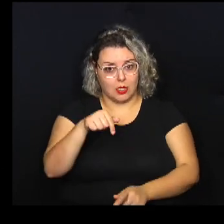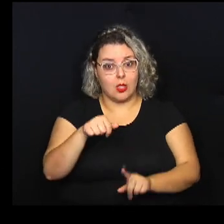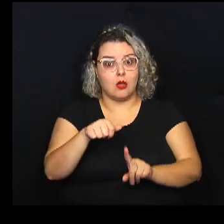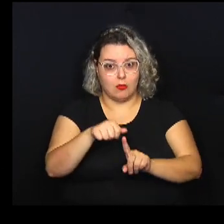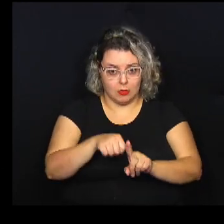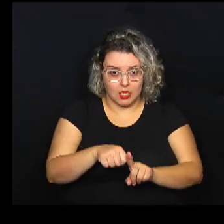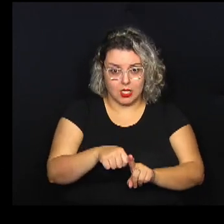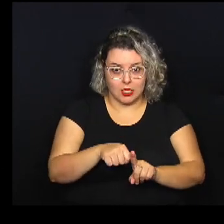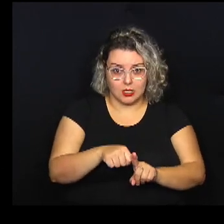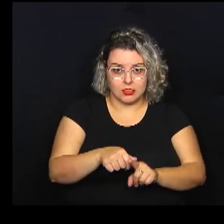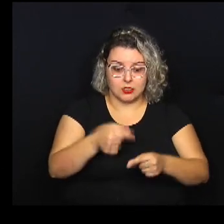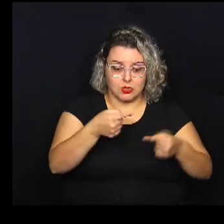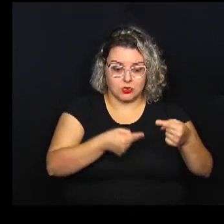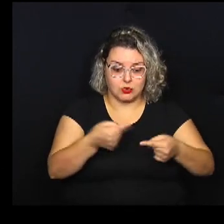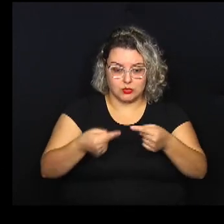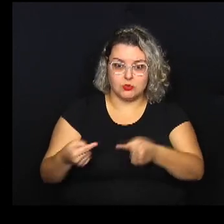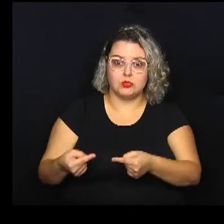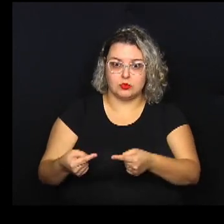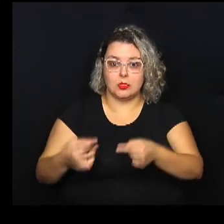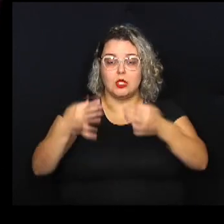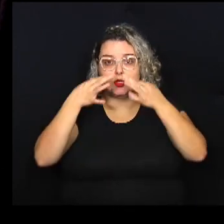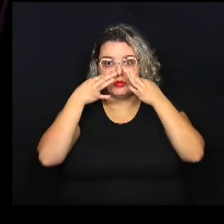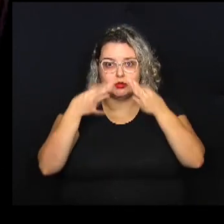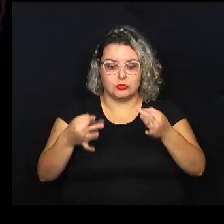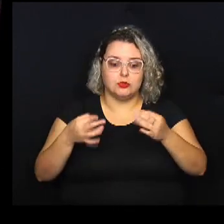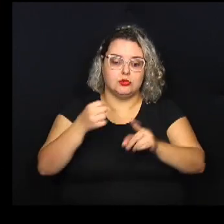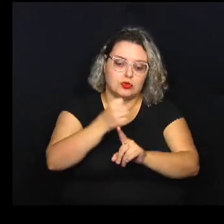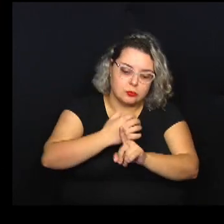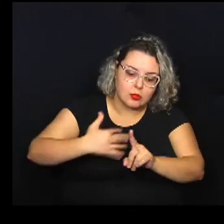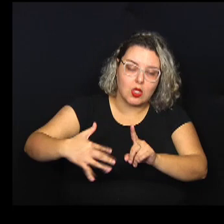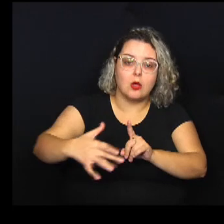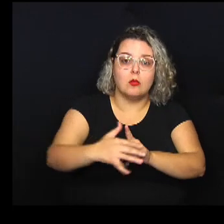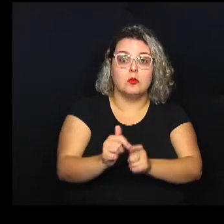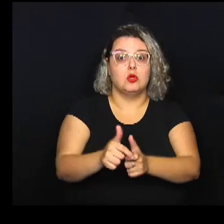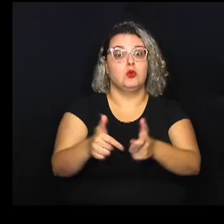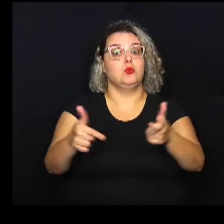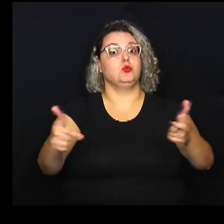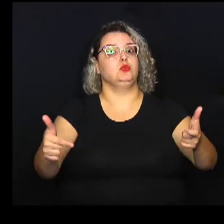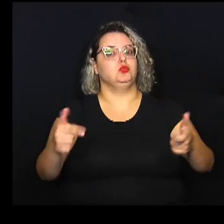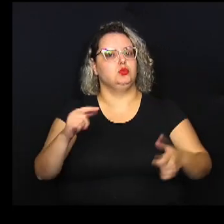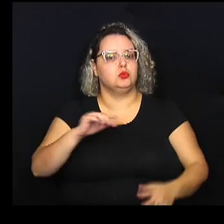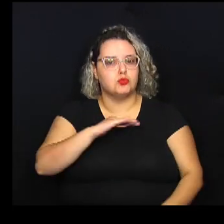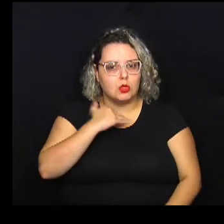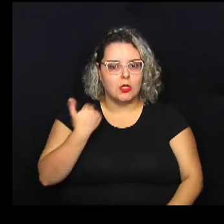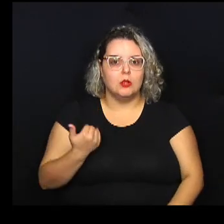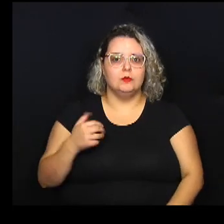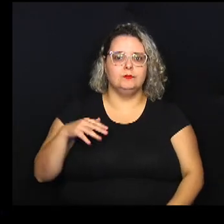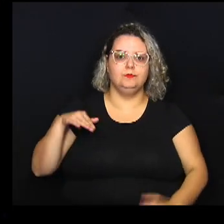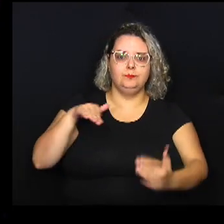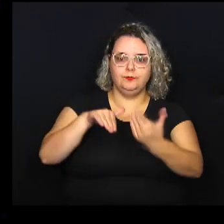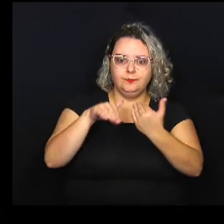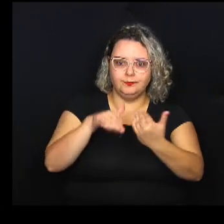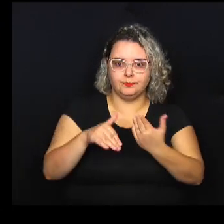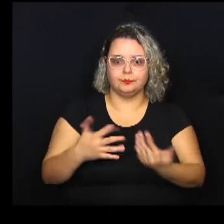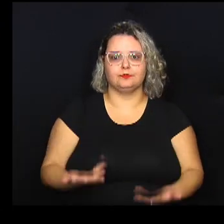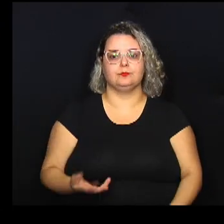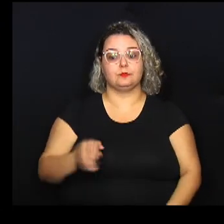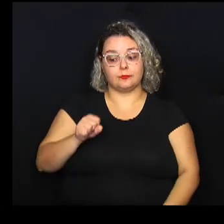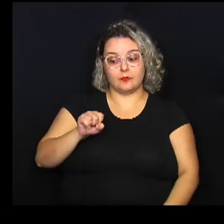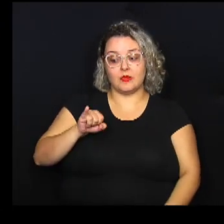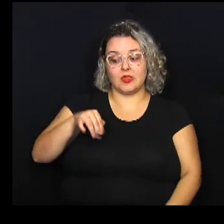se discute, chama a atenção da sociedade pelo alto índice de mortes no trânsito, e número de sinistros